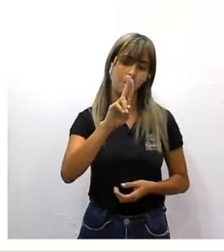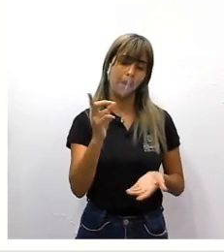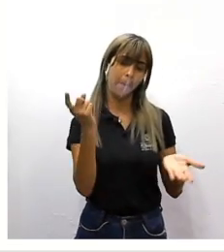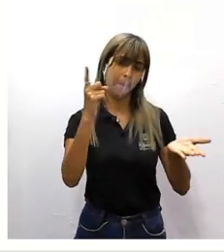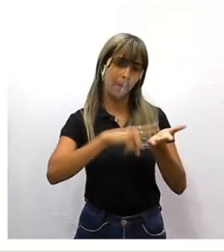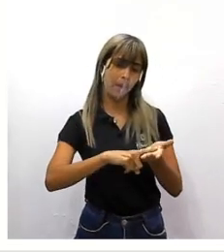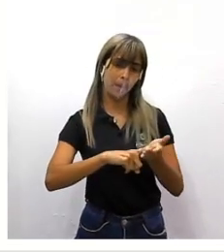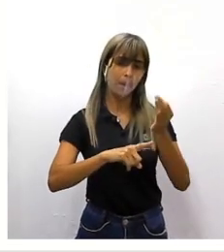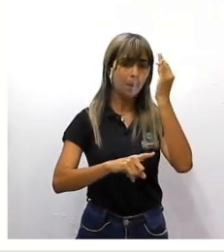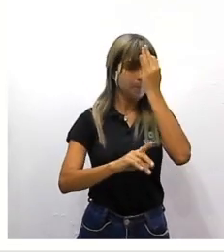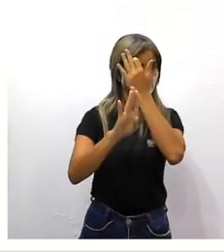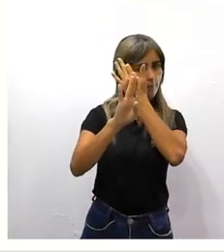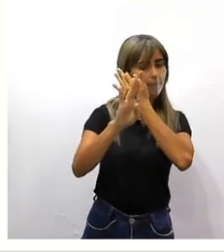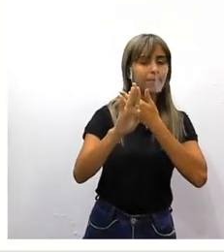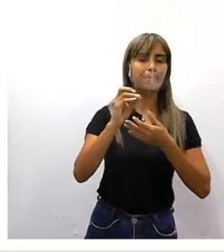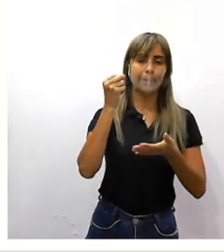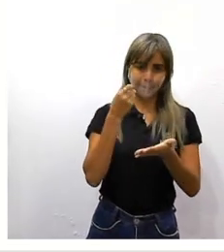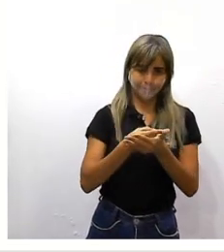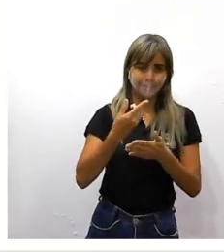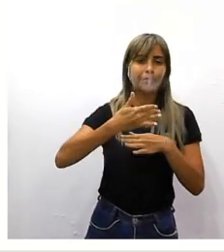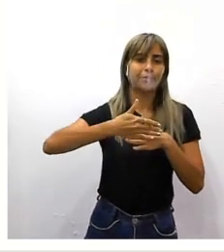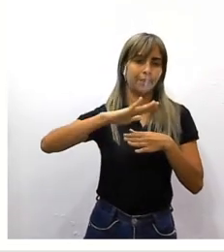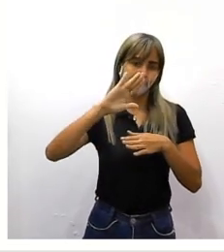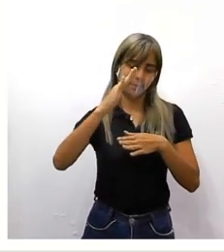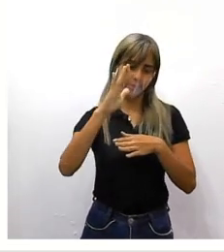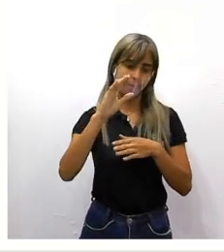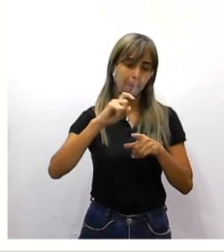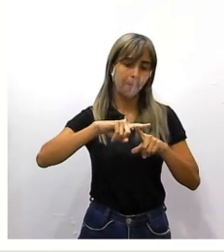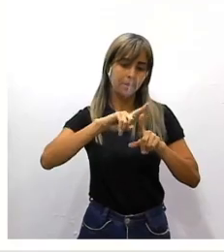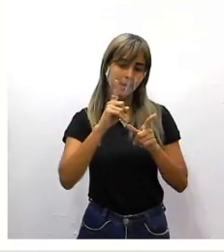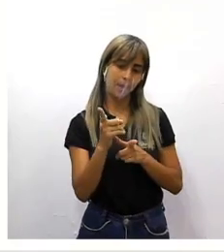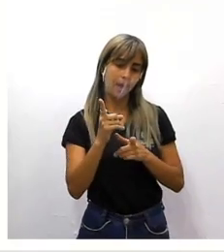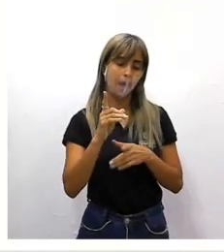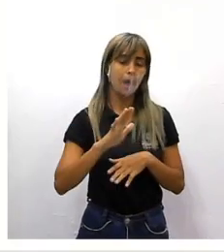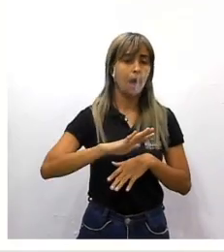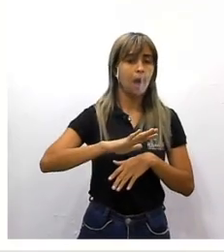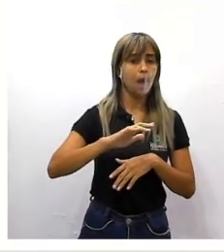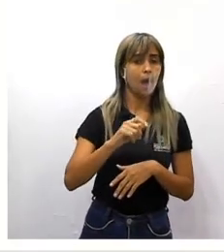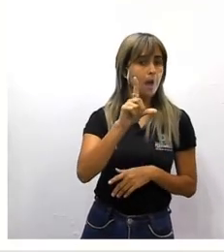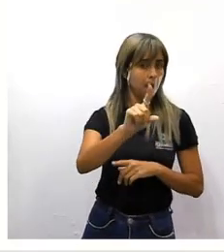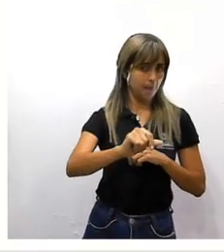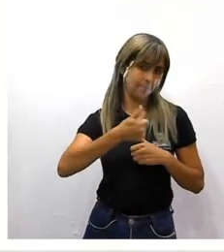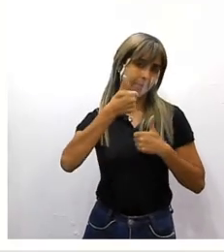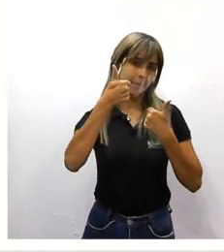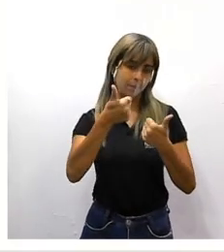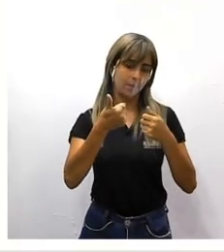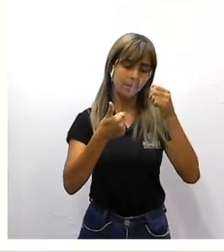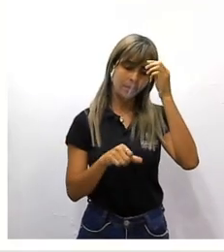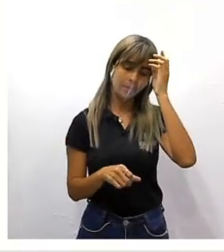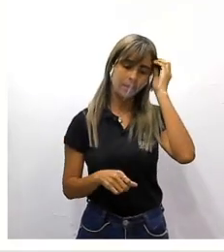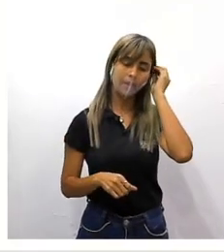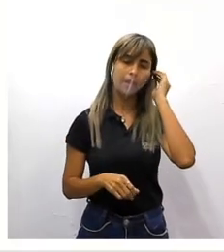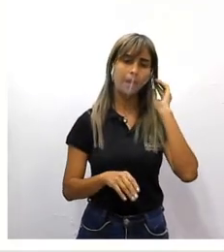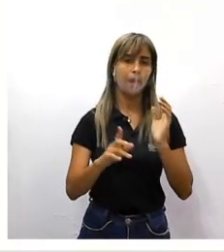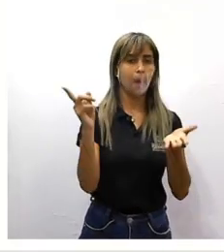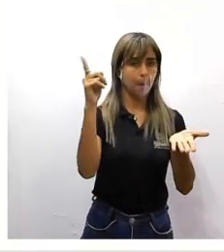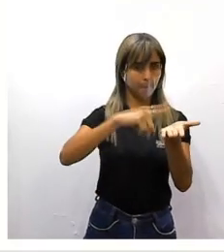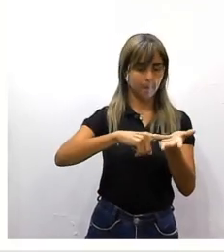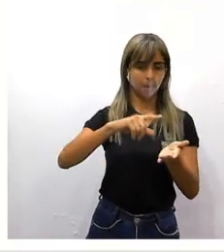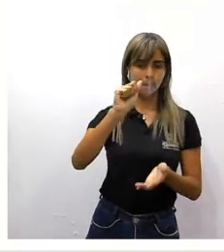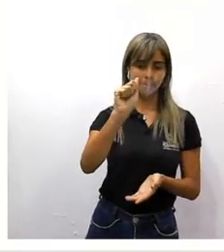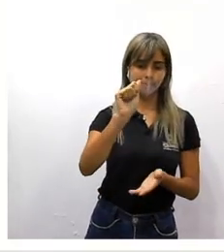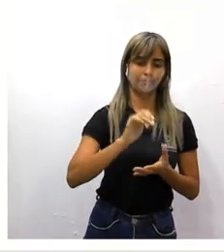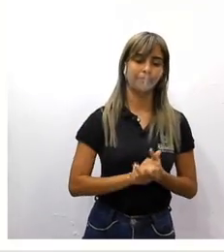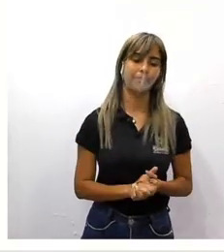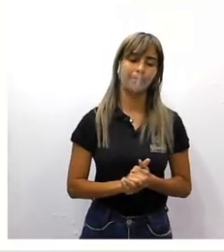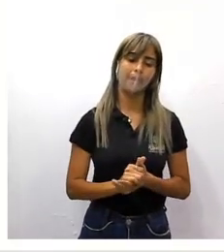B, vai pagar mais caro. Massa. Mas só que ele quer a melhor opção. Até agora está sendo a marca A.